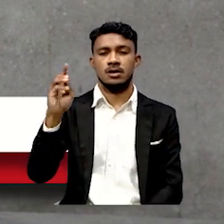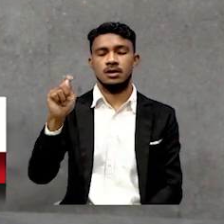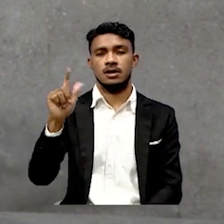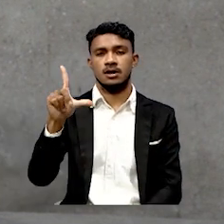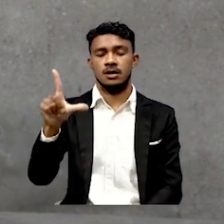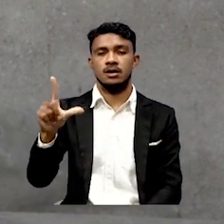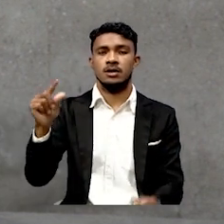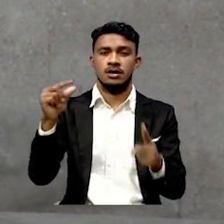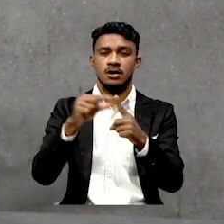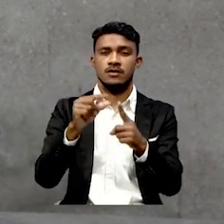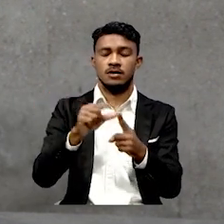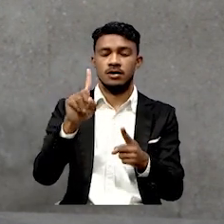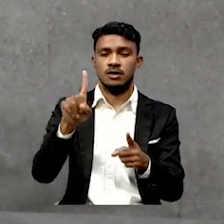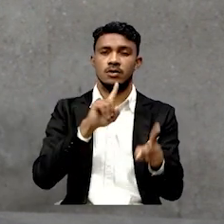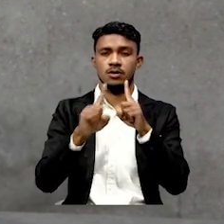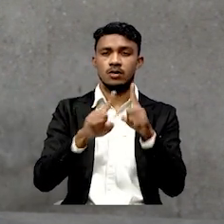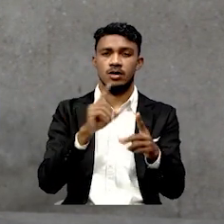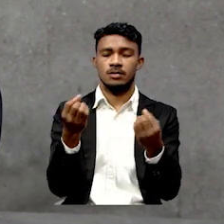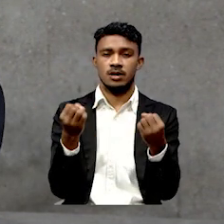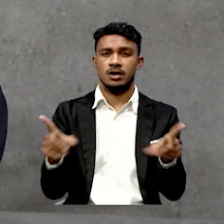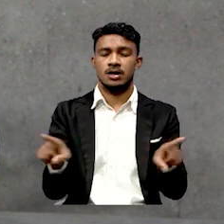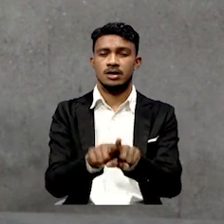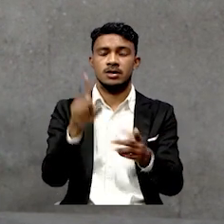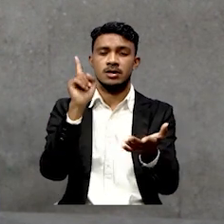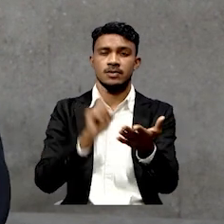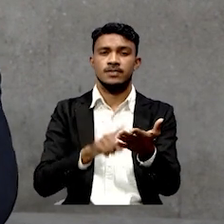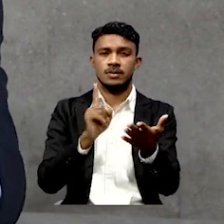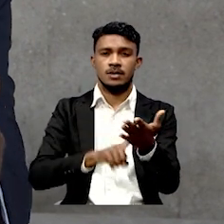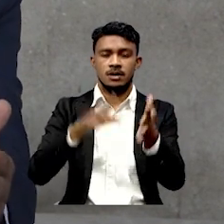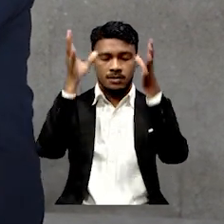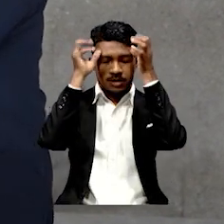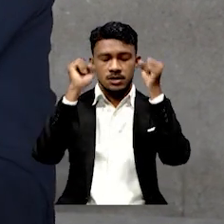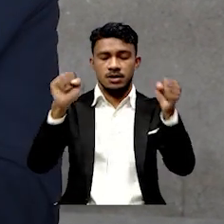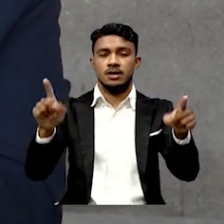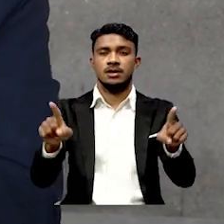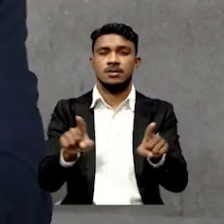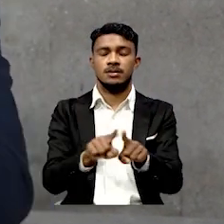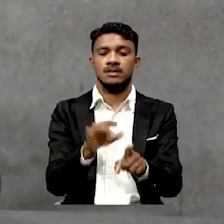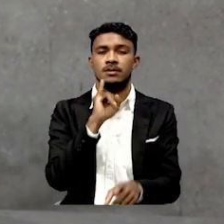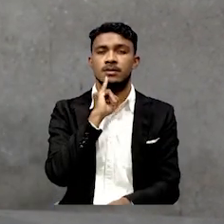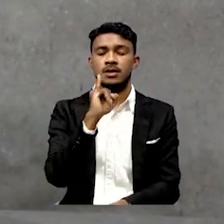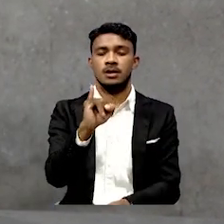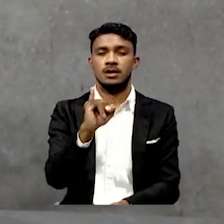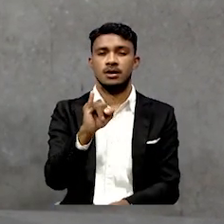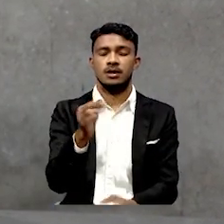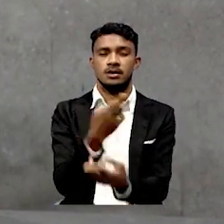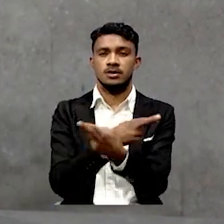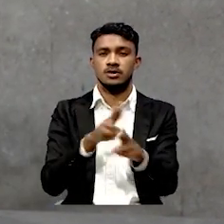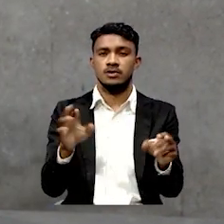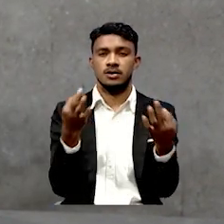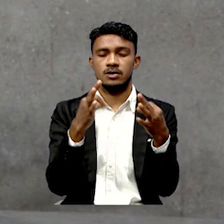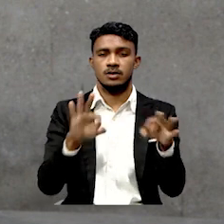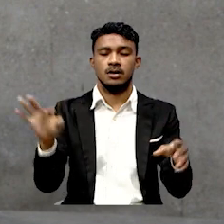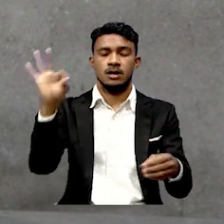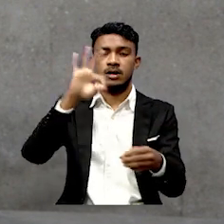tema aí da colia barbara, que incluindo o debate presidencial, mas, resolve o a eleição